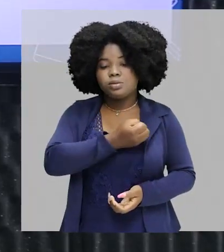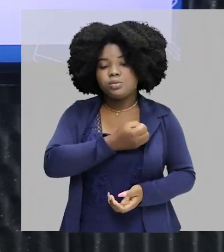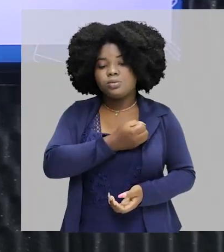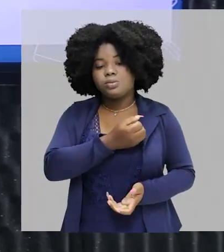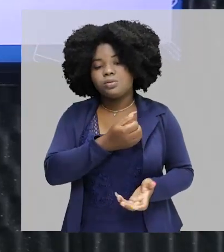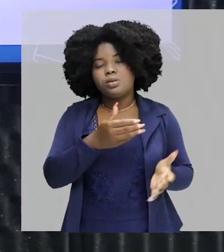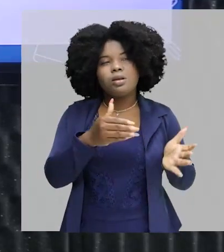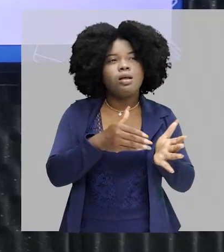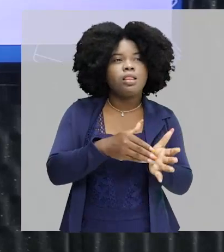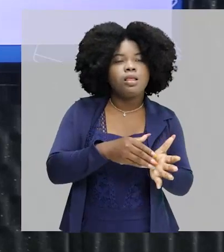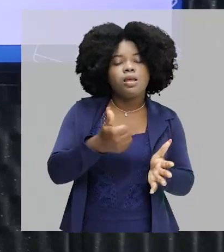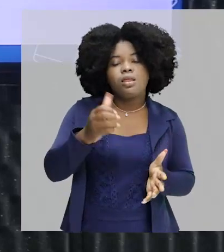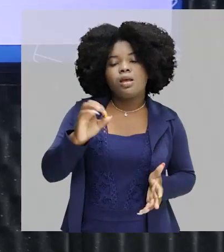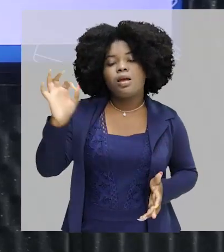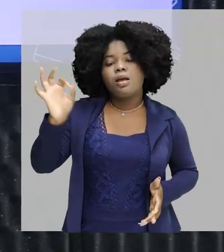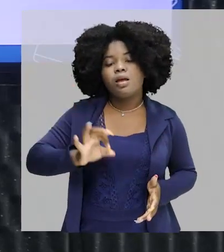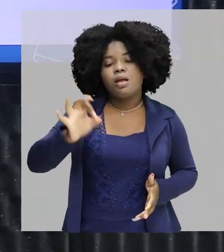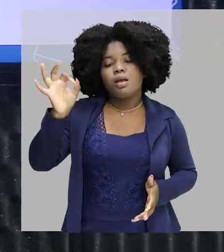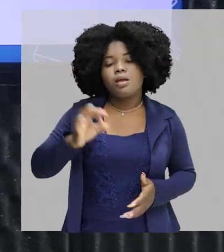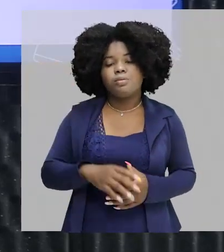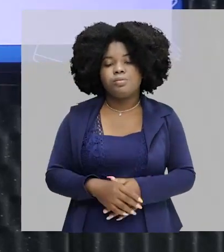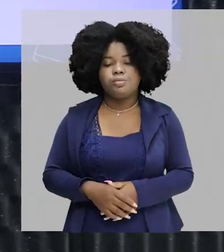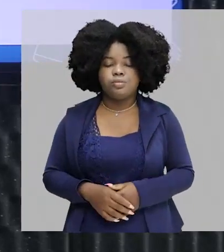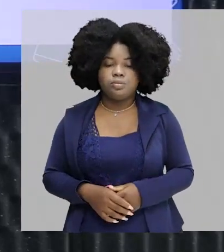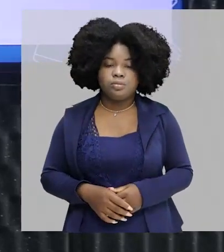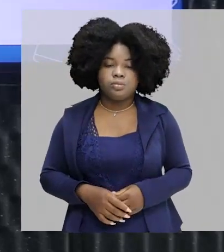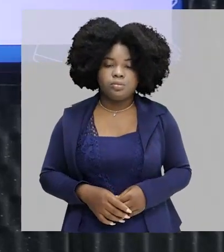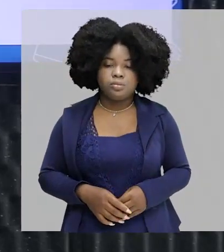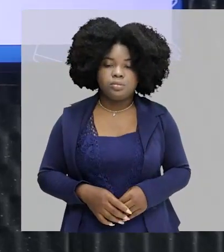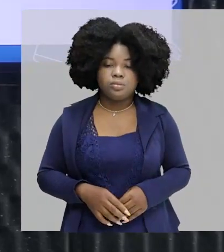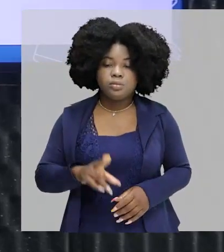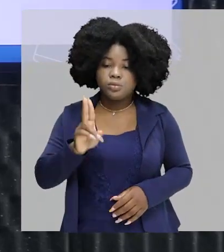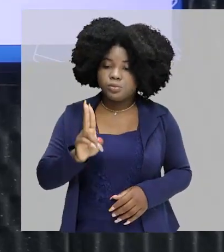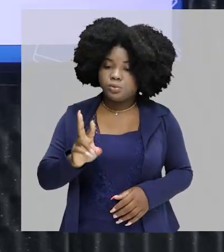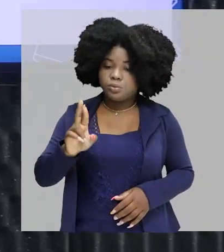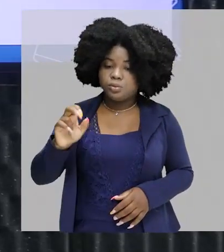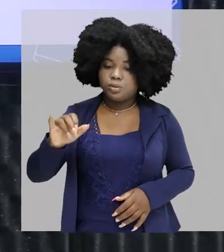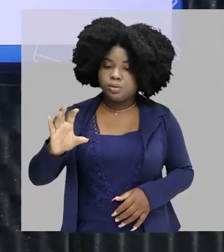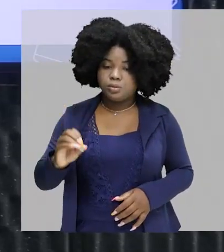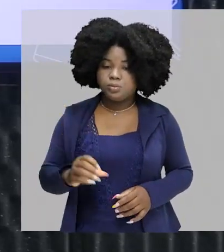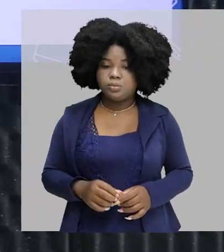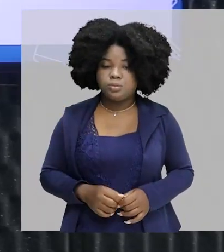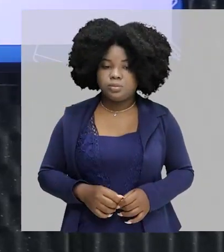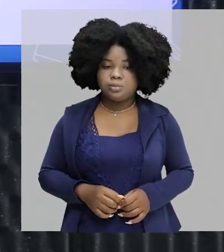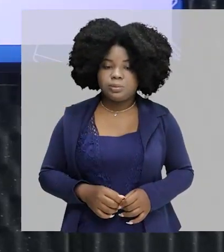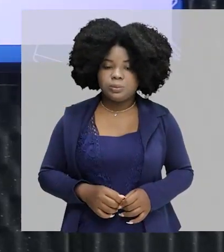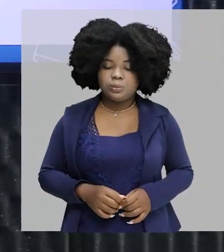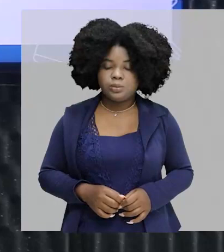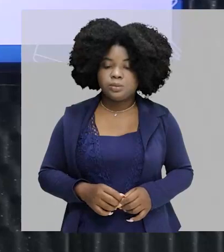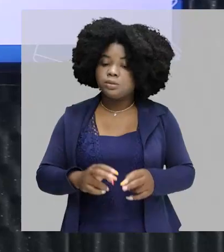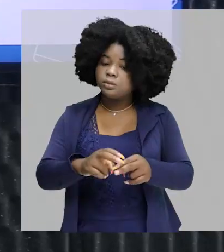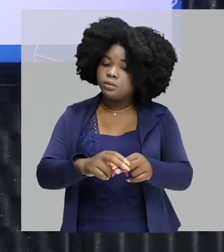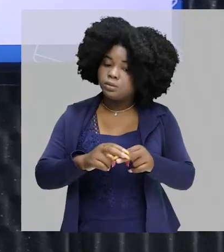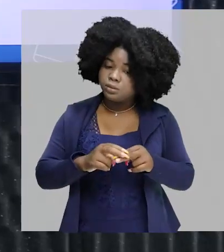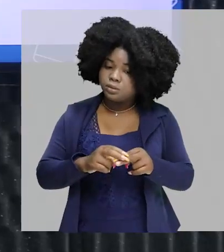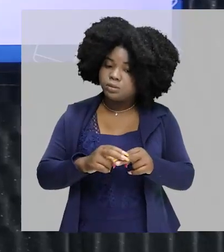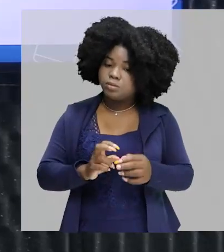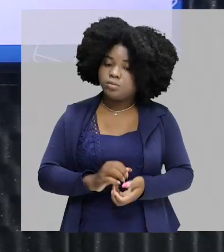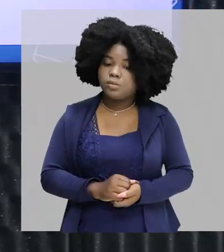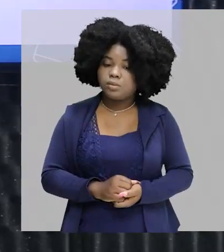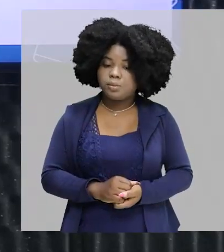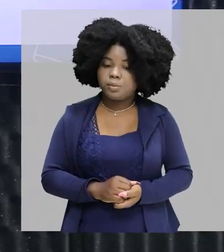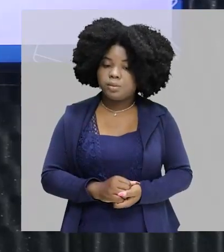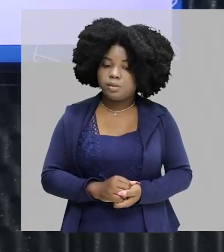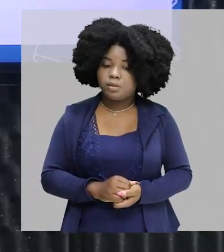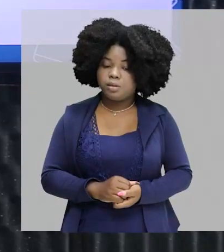torno de 10%, certo? 10% do urânio 235. A partir desse momento, nós